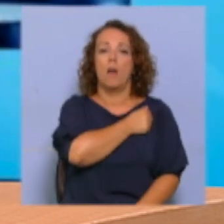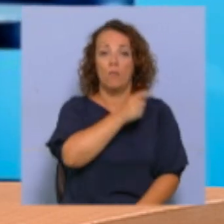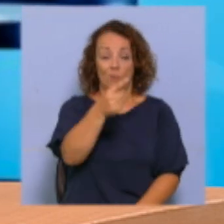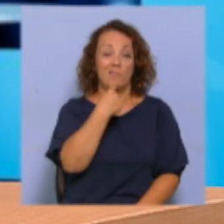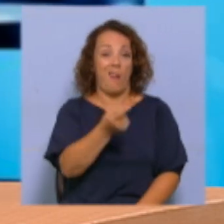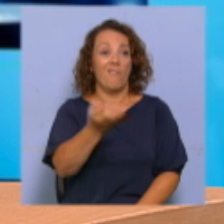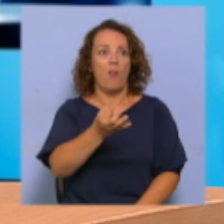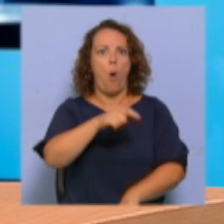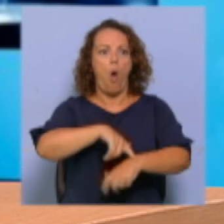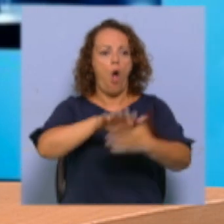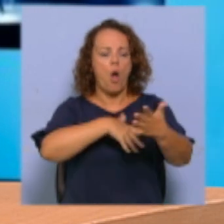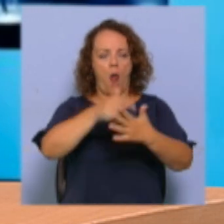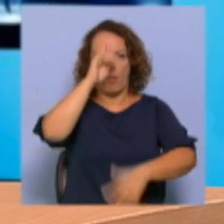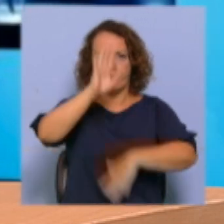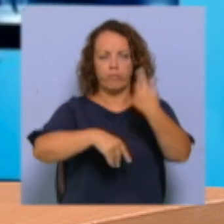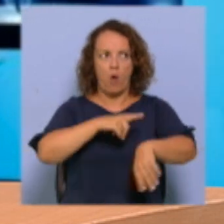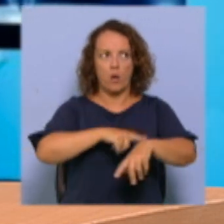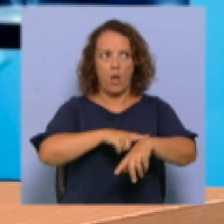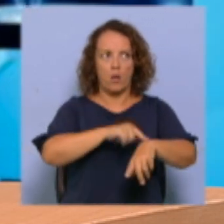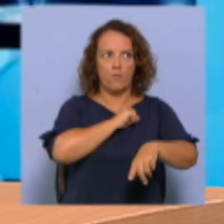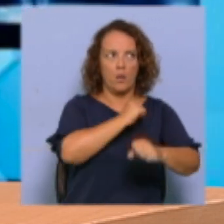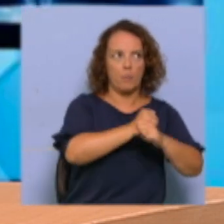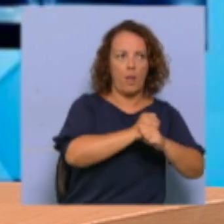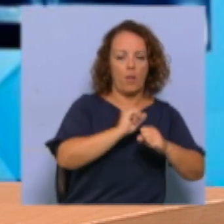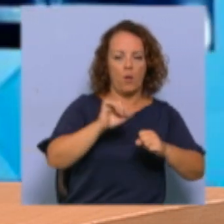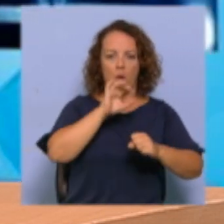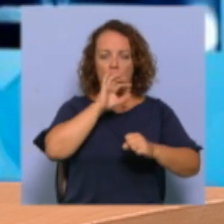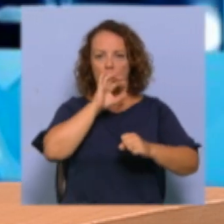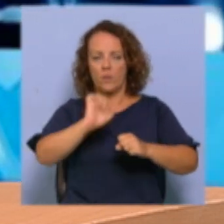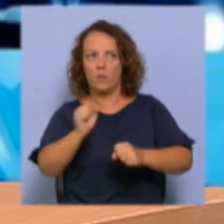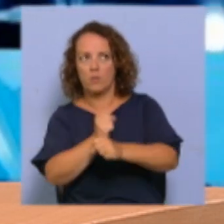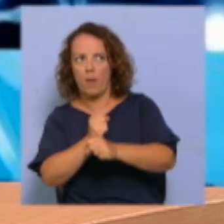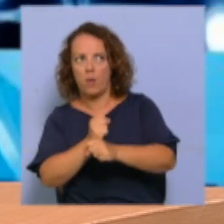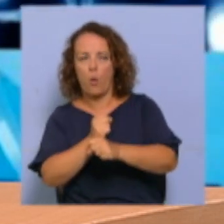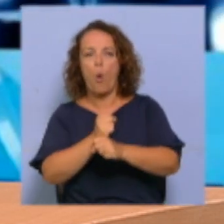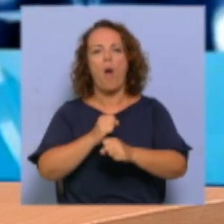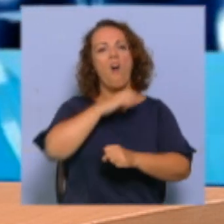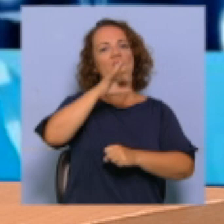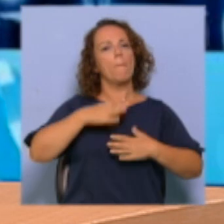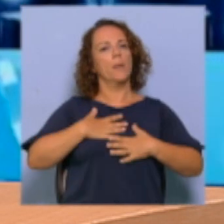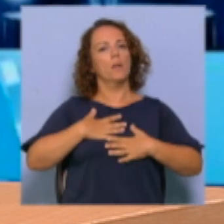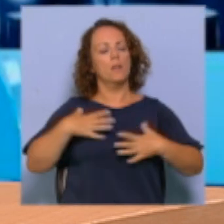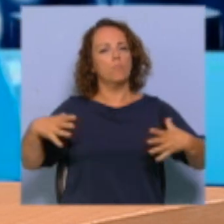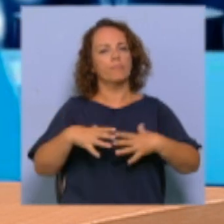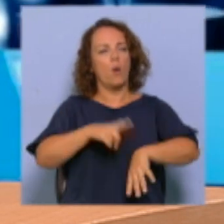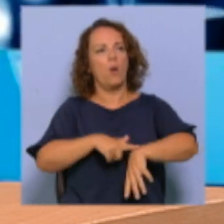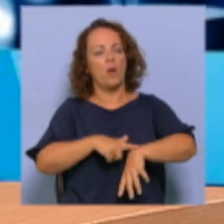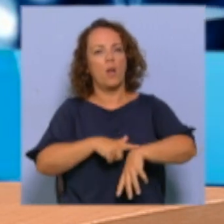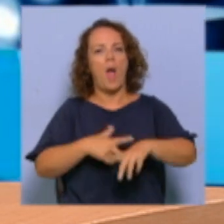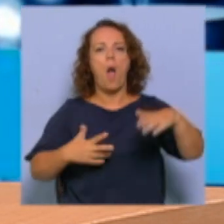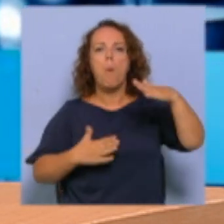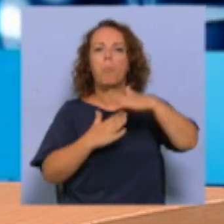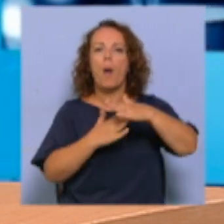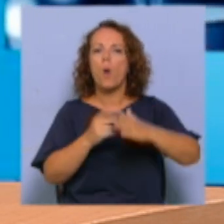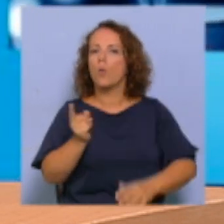sabem onde é que começa uma coisa, onde é que acaba a outra, e não é saudável não haver pausas mesmo,